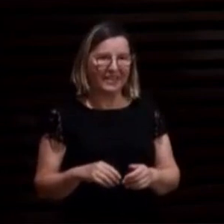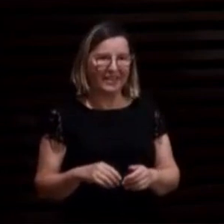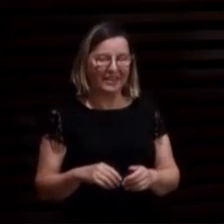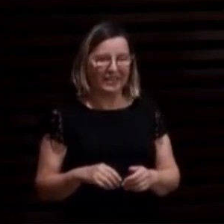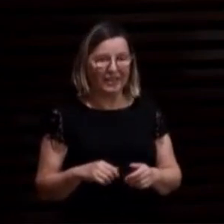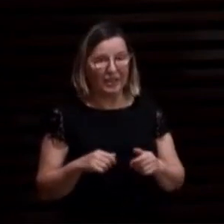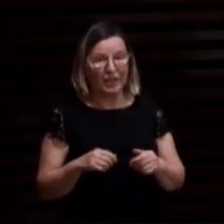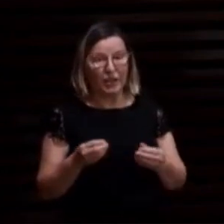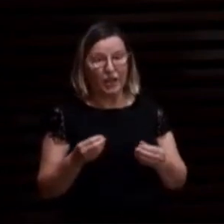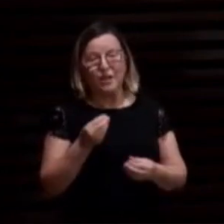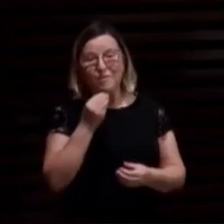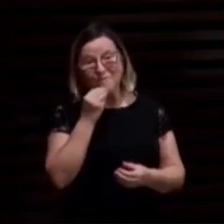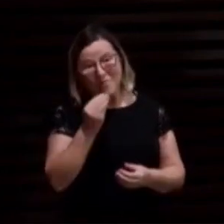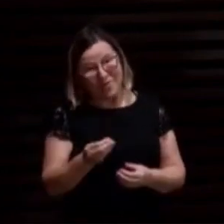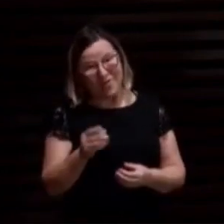rudimentos.